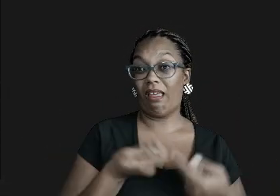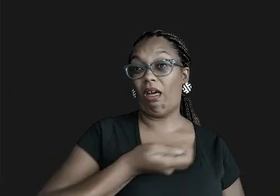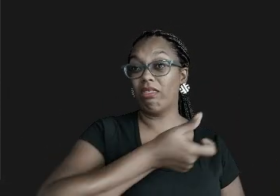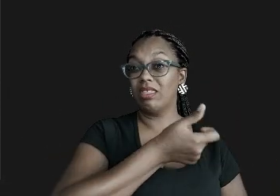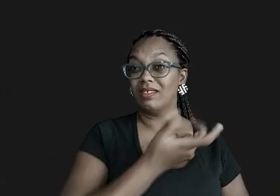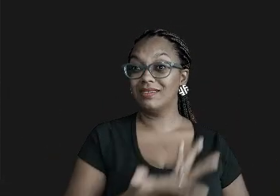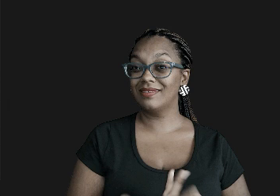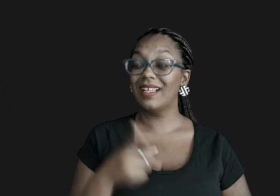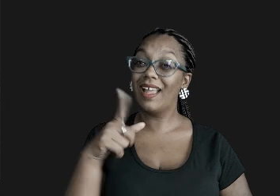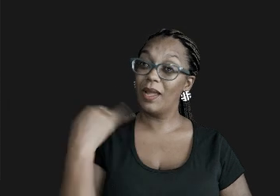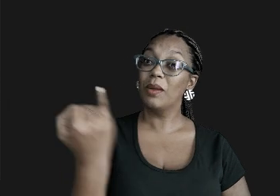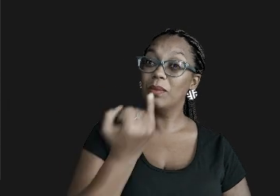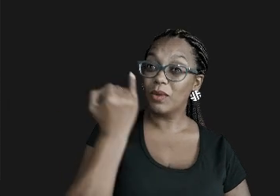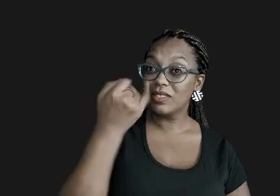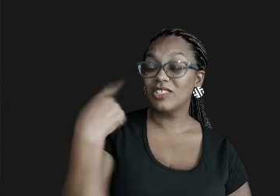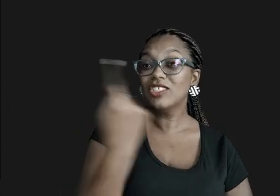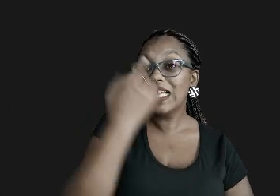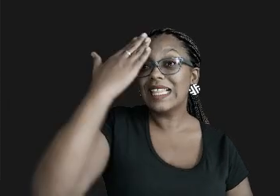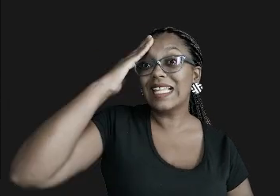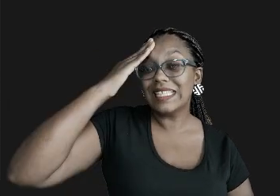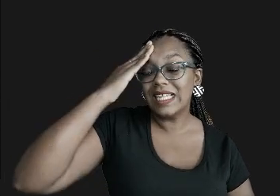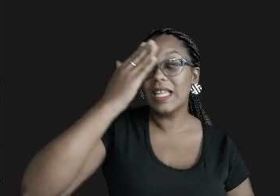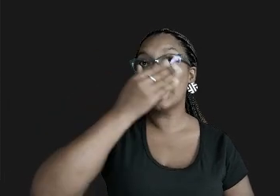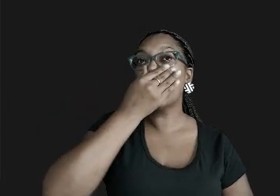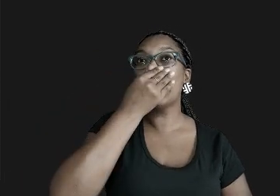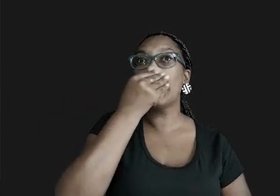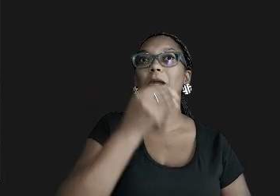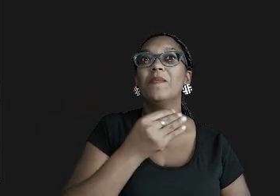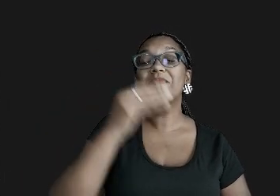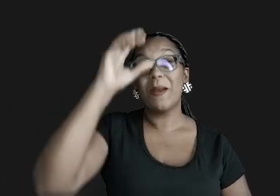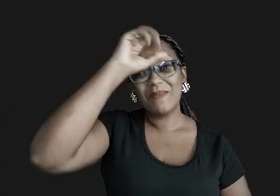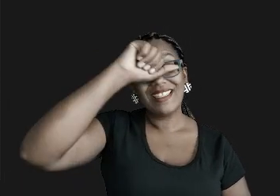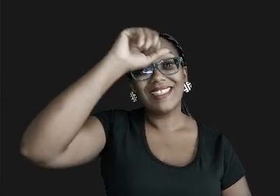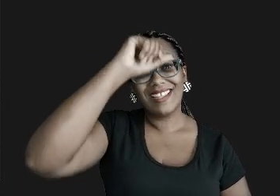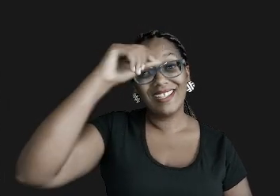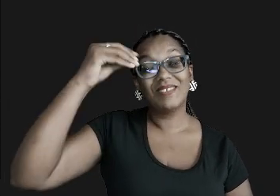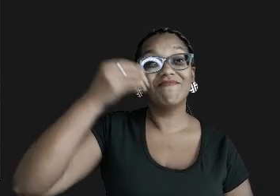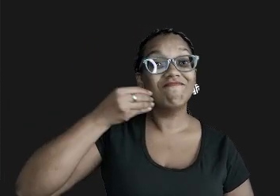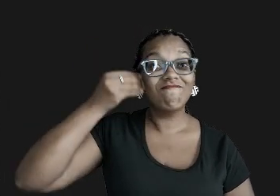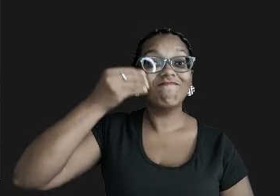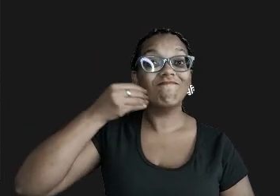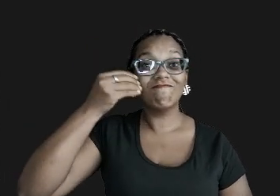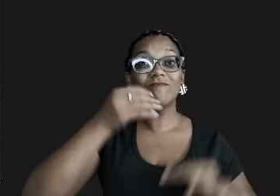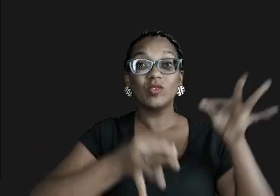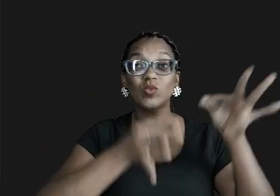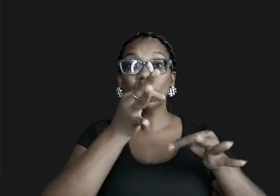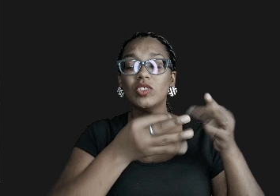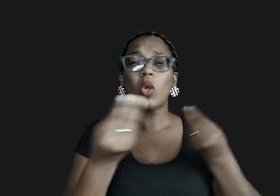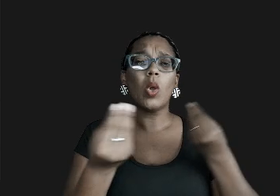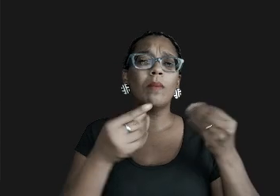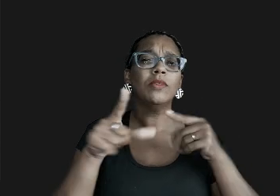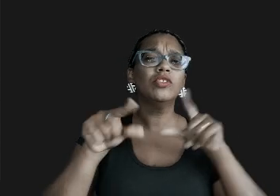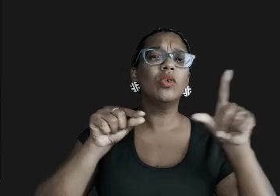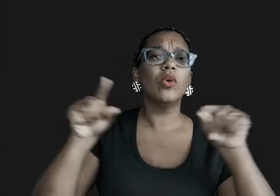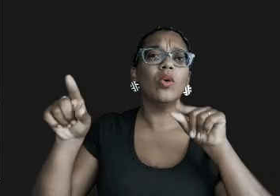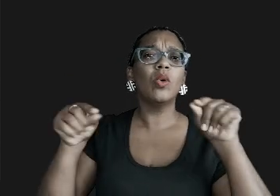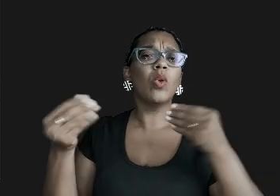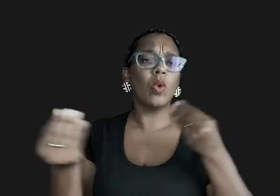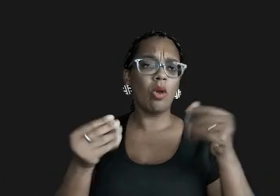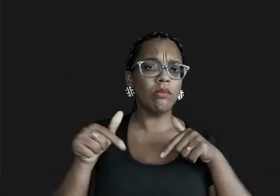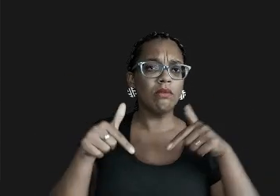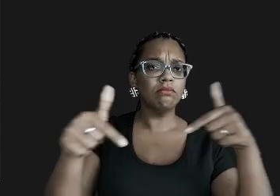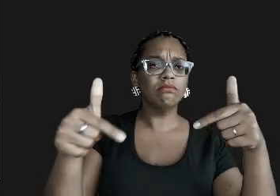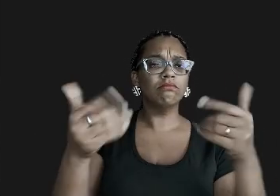assim é importante que a gente entenda e Aprenda com as experiências que vem do Judiciário como escolher Como fazer